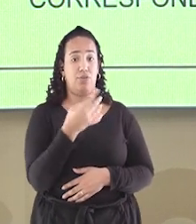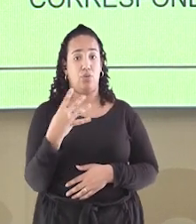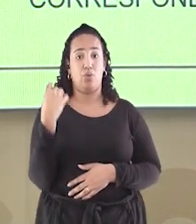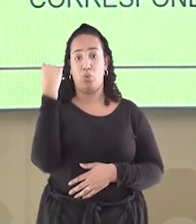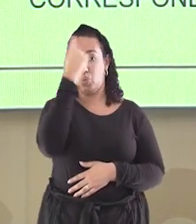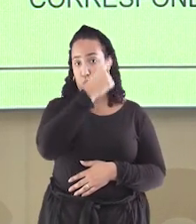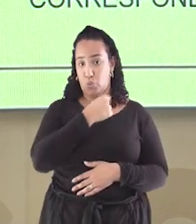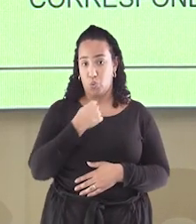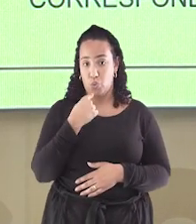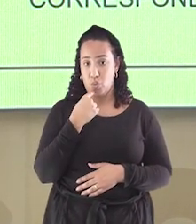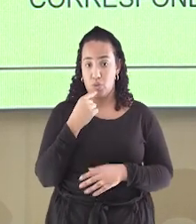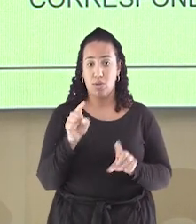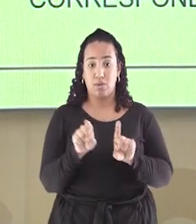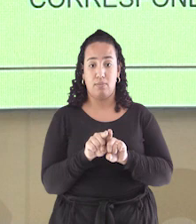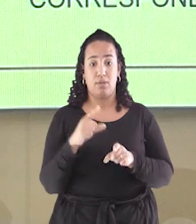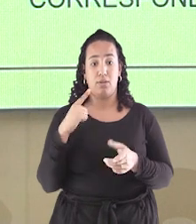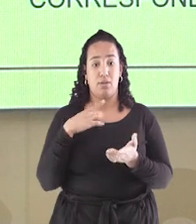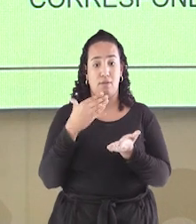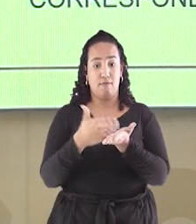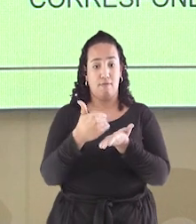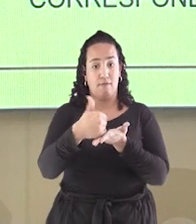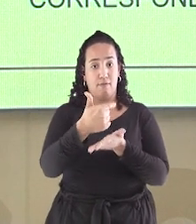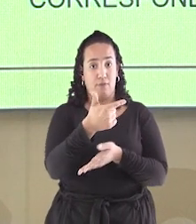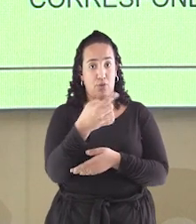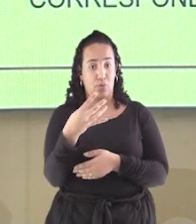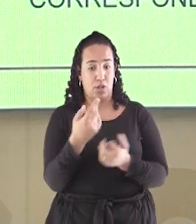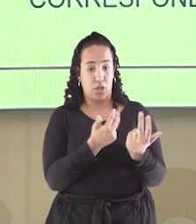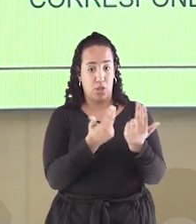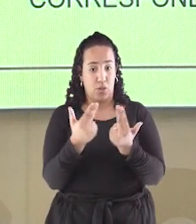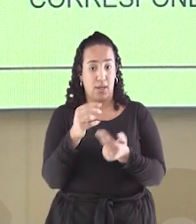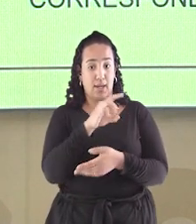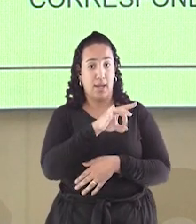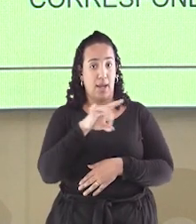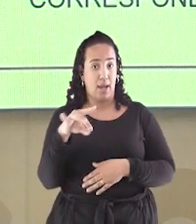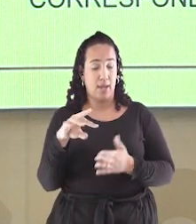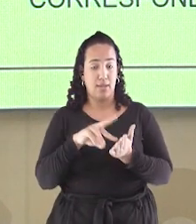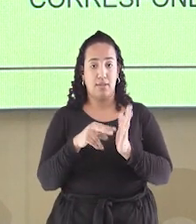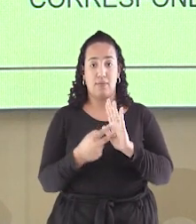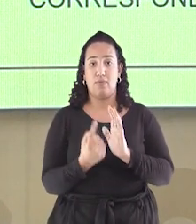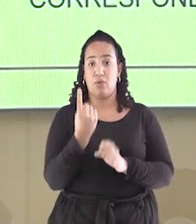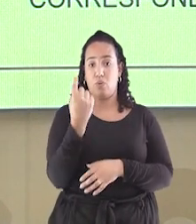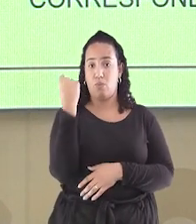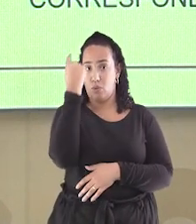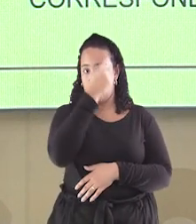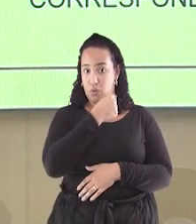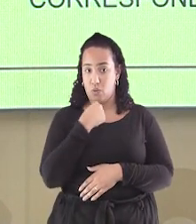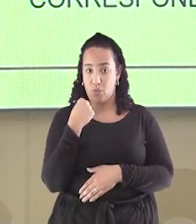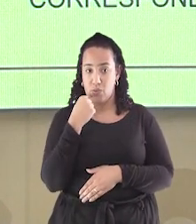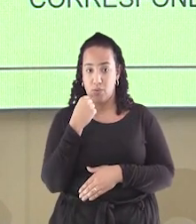horas e dividido em 24 partes iguais. Cada parte corresponde a 1 hora.